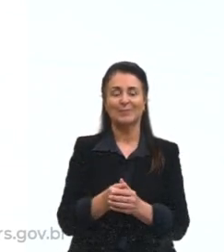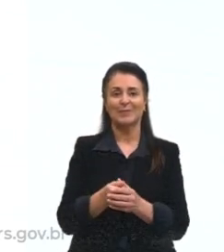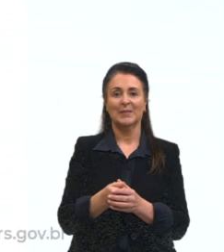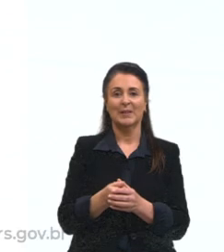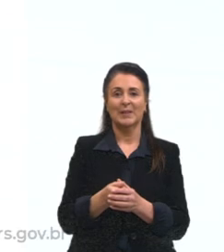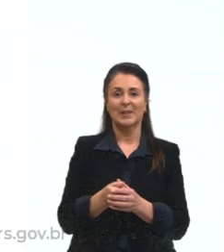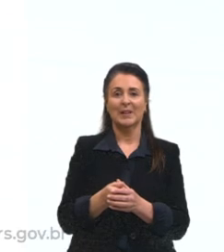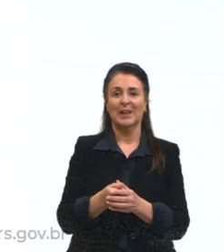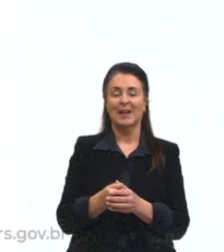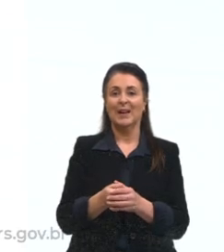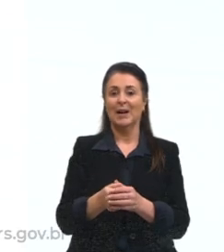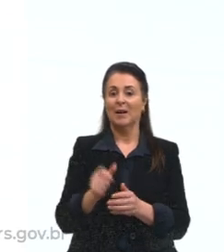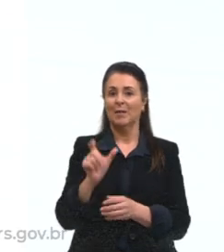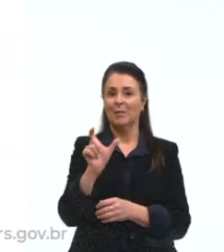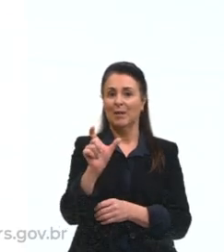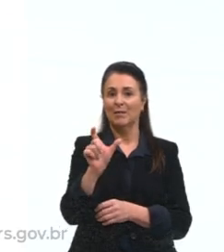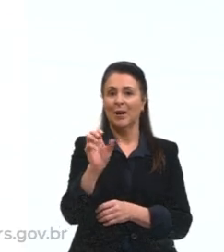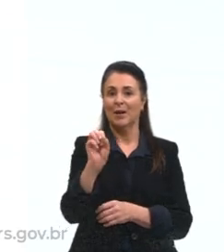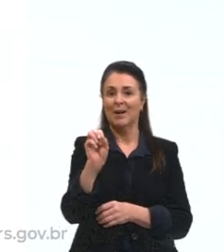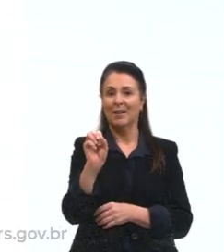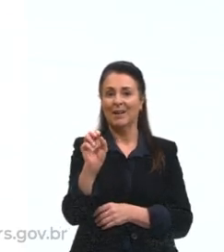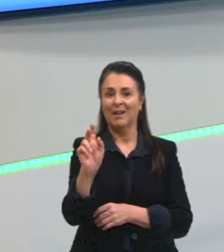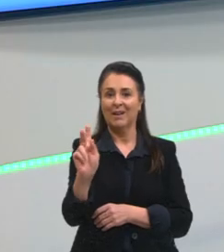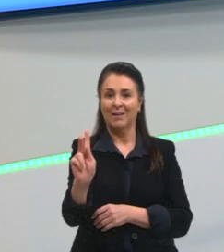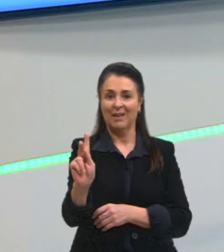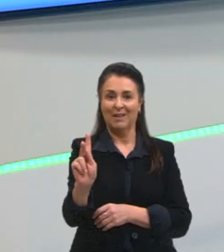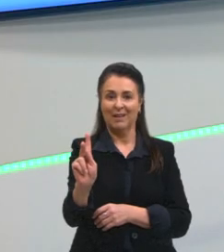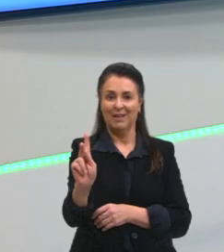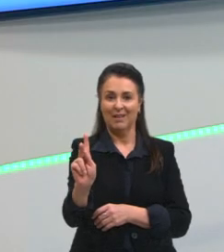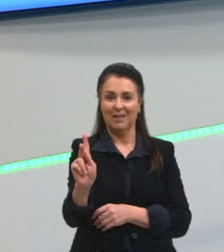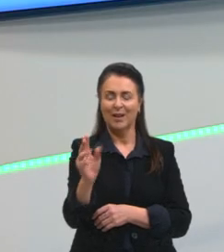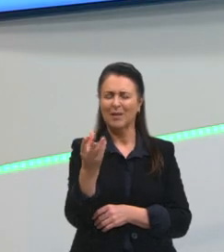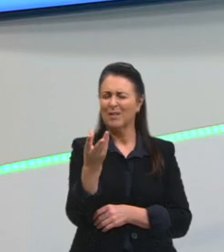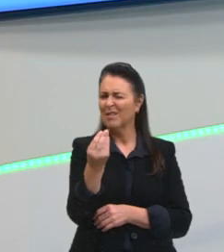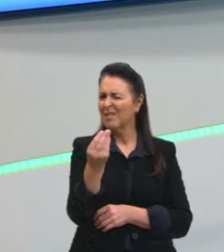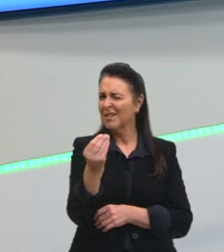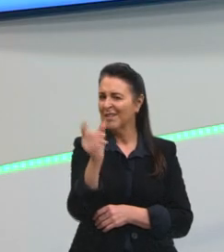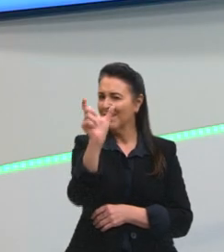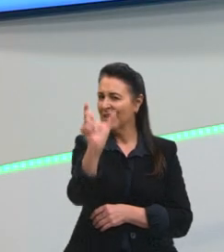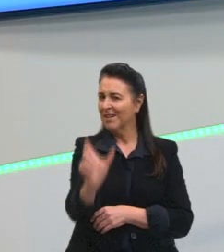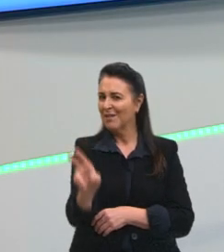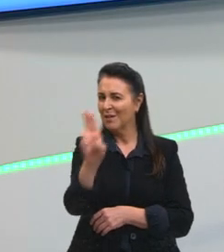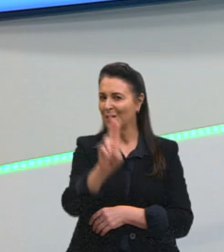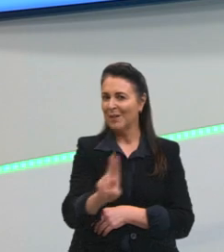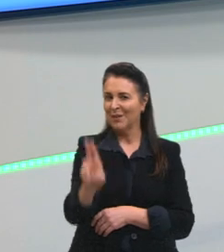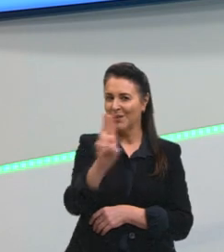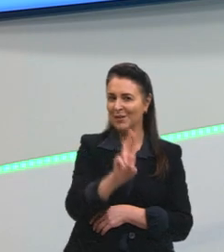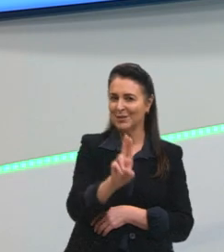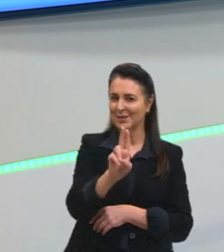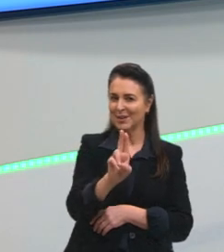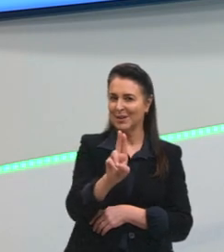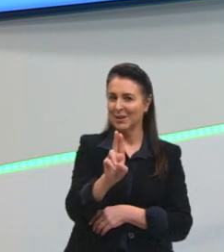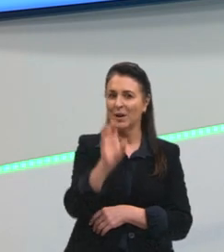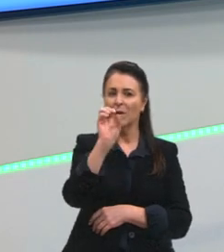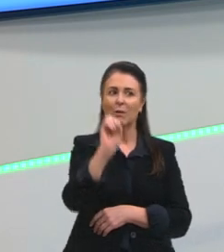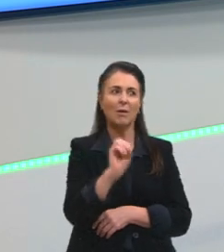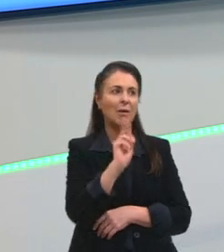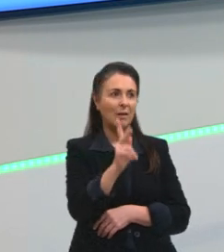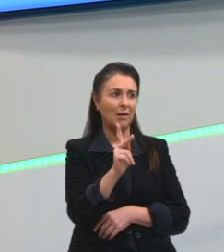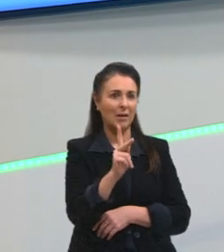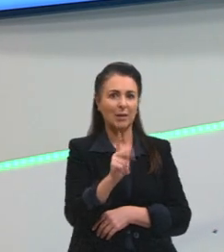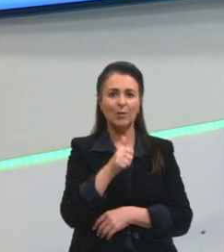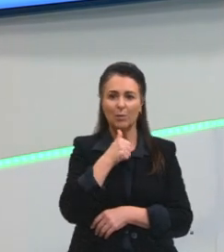acabei de falar a palavra Ok muitas pessoas atualmente estão utilizando a palavra